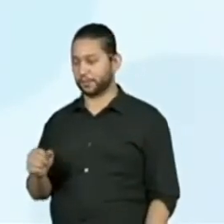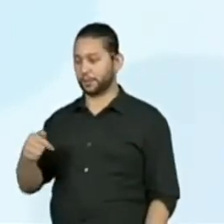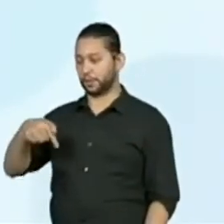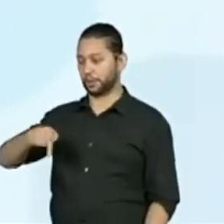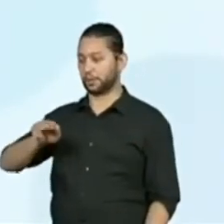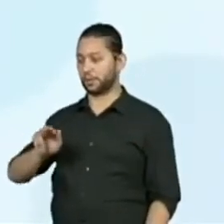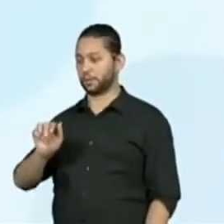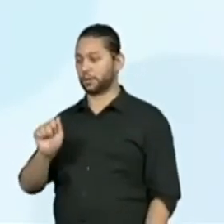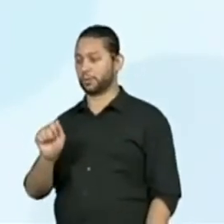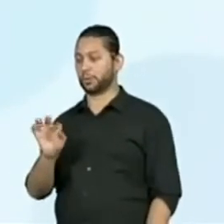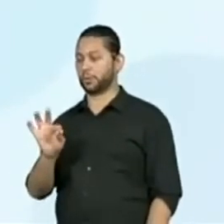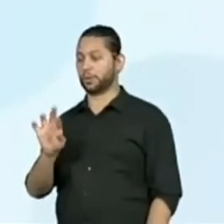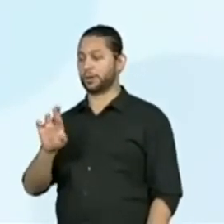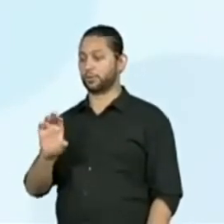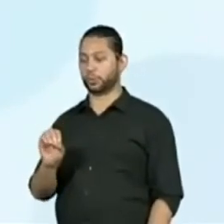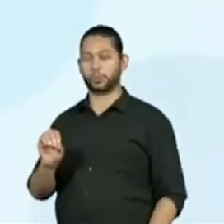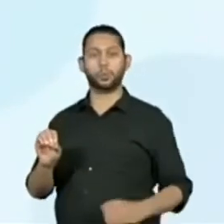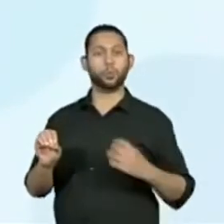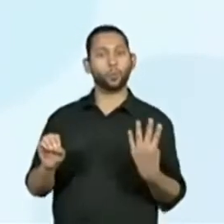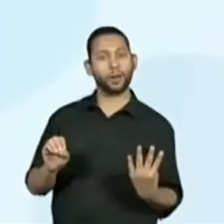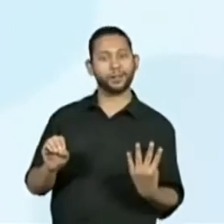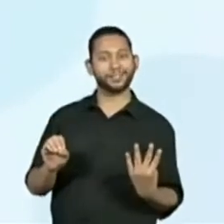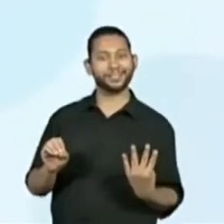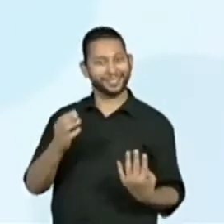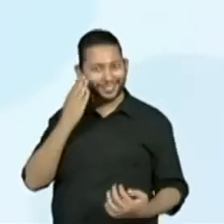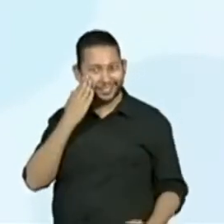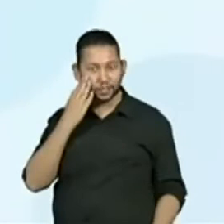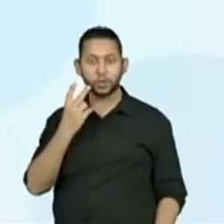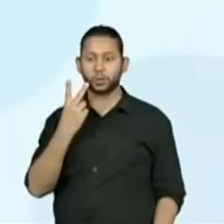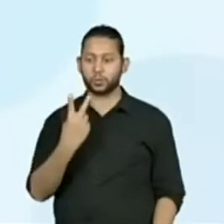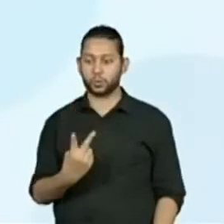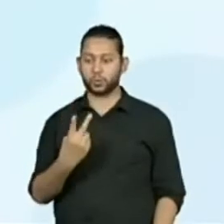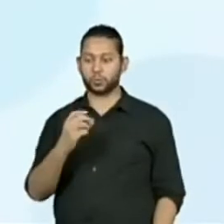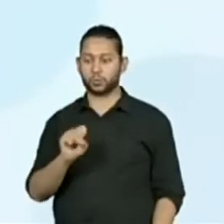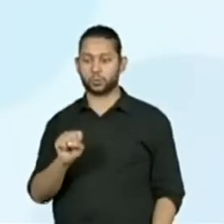feito, 284. O segundo número é